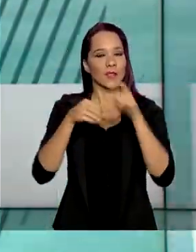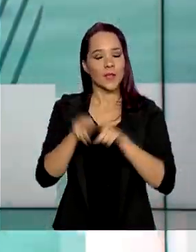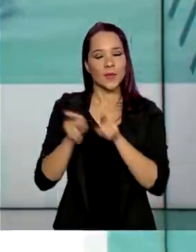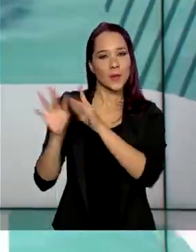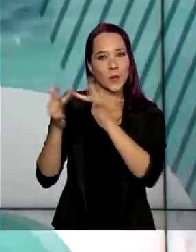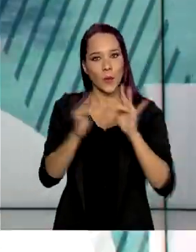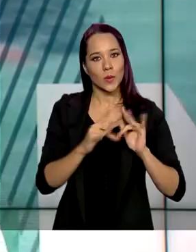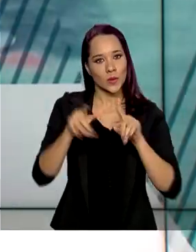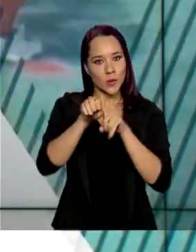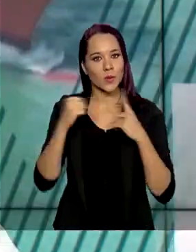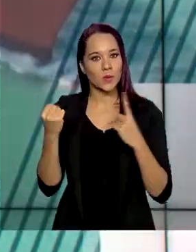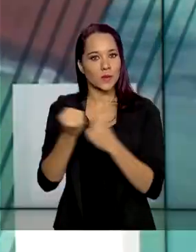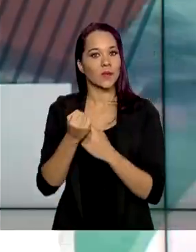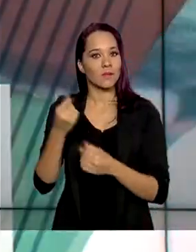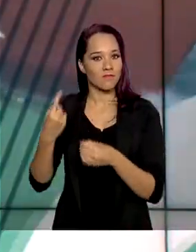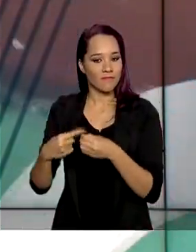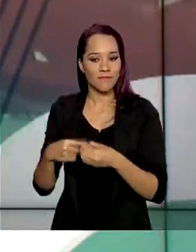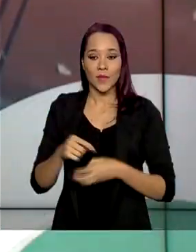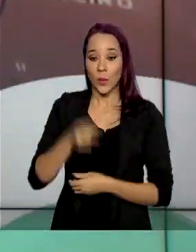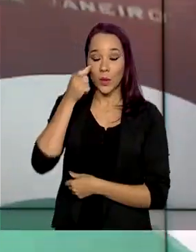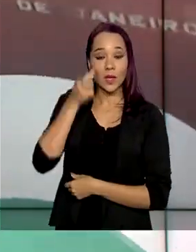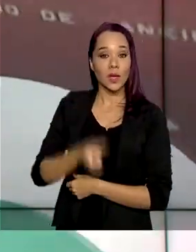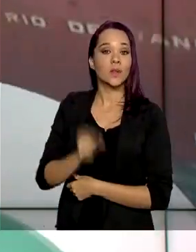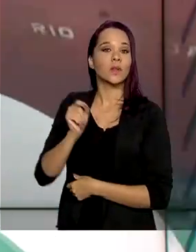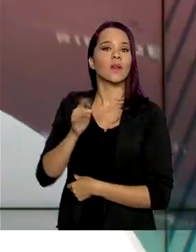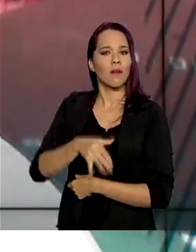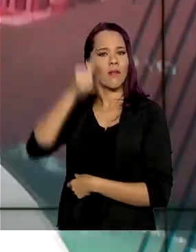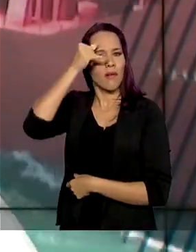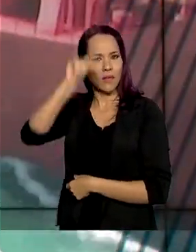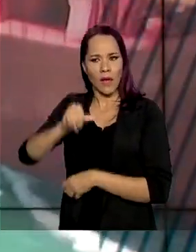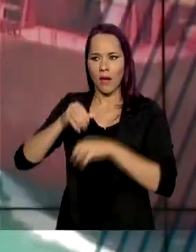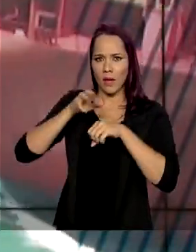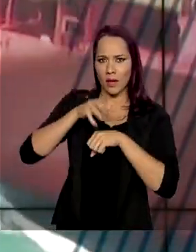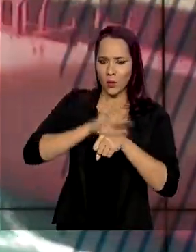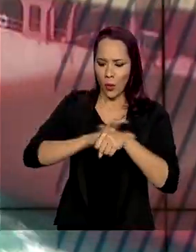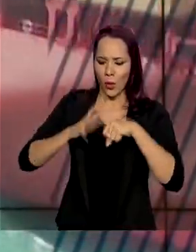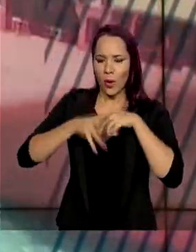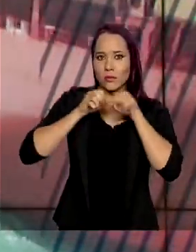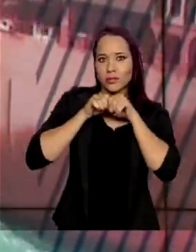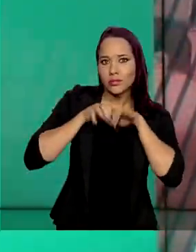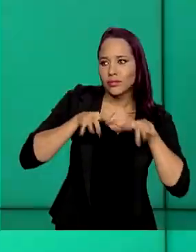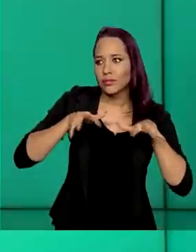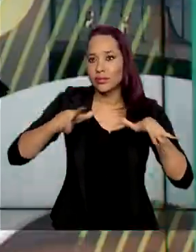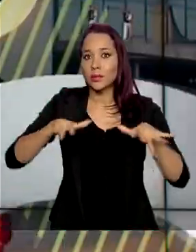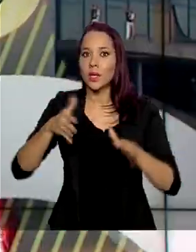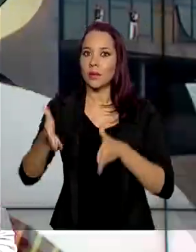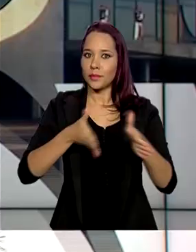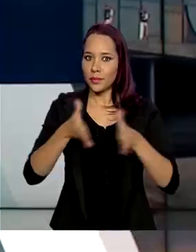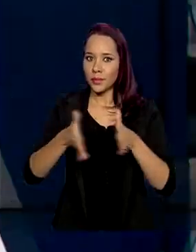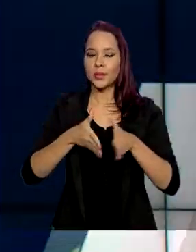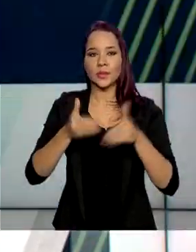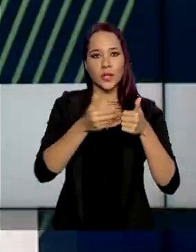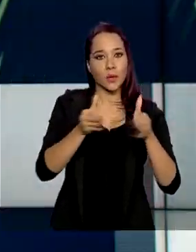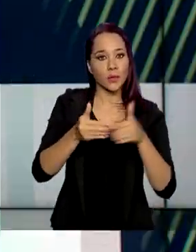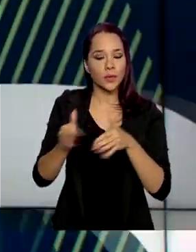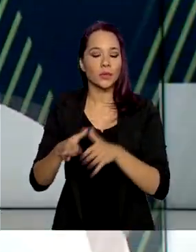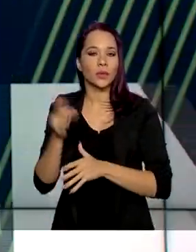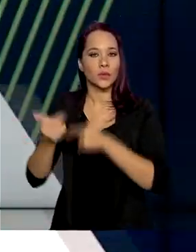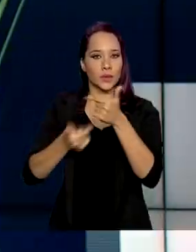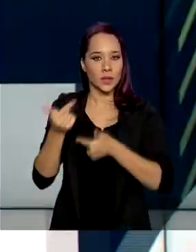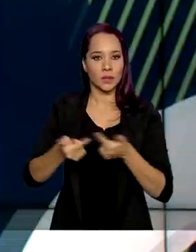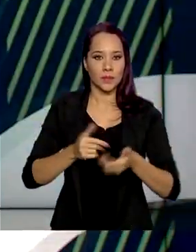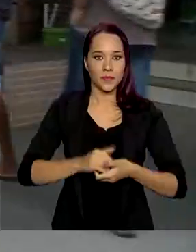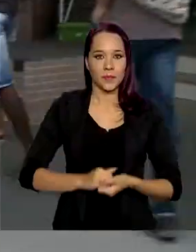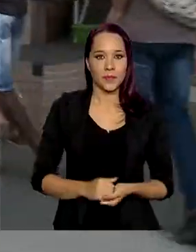do convívio social nas cidades. A intenção é evitar a disseminação do coronavírus neste momento de reabertura das atividades.